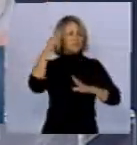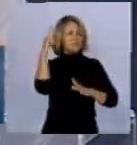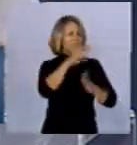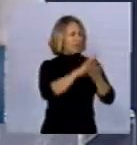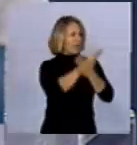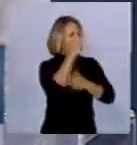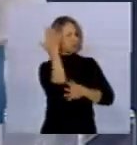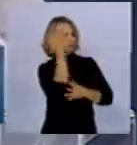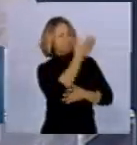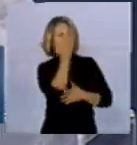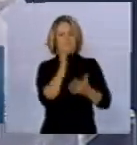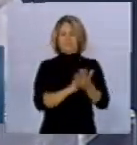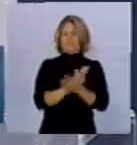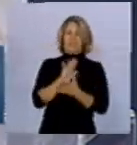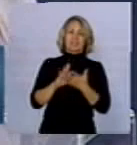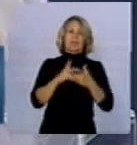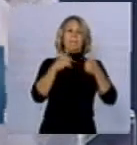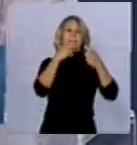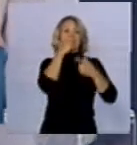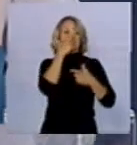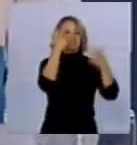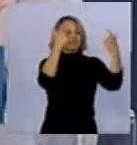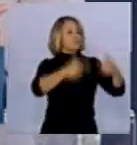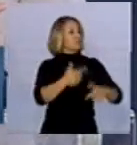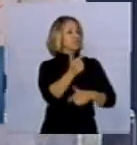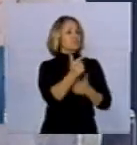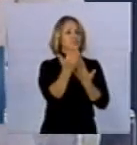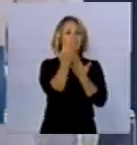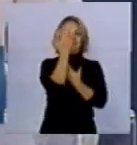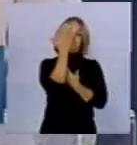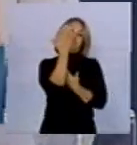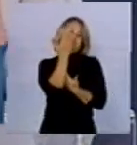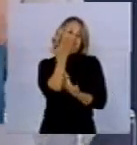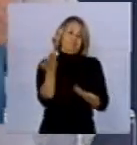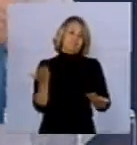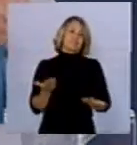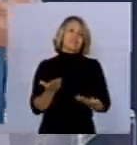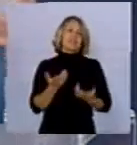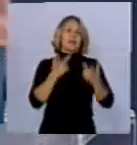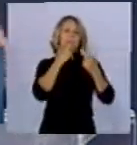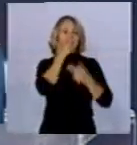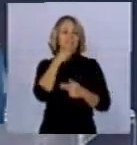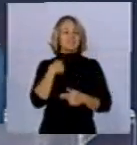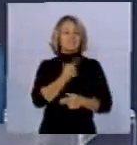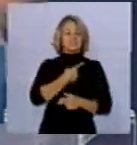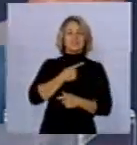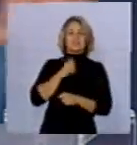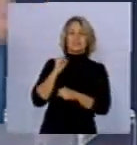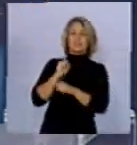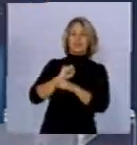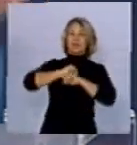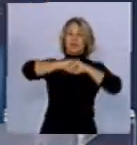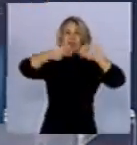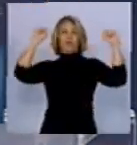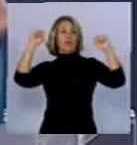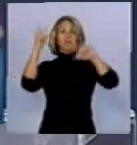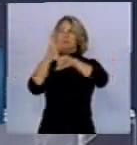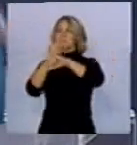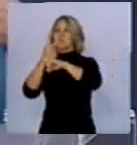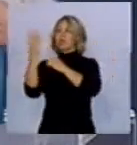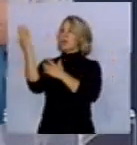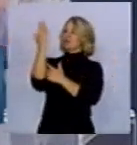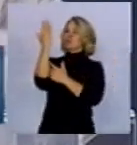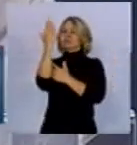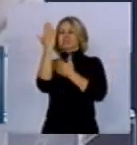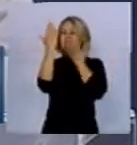imagens é uma casa sem espelho é como você vai ser de dia na sua casa procurar um